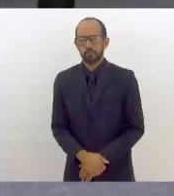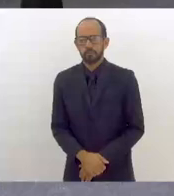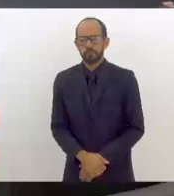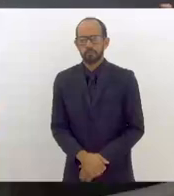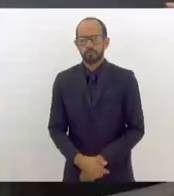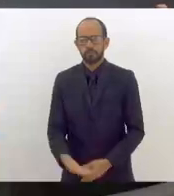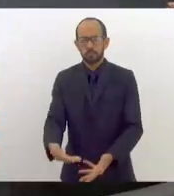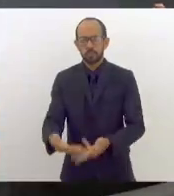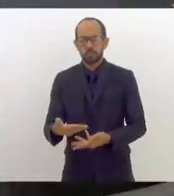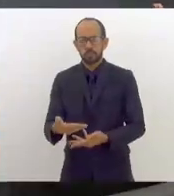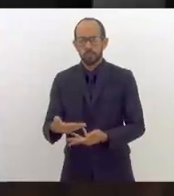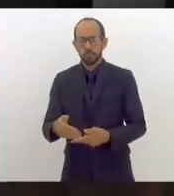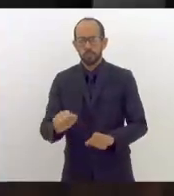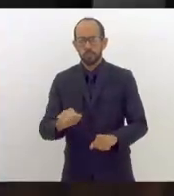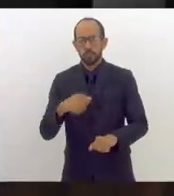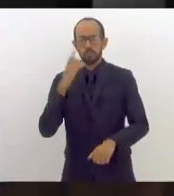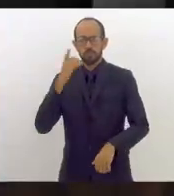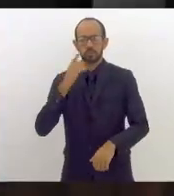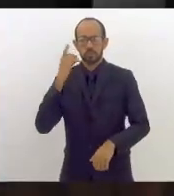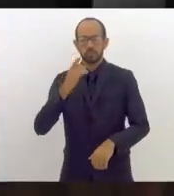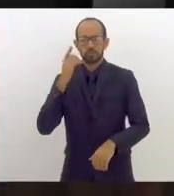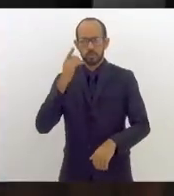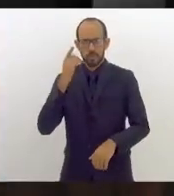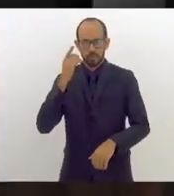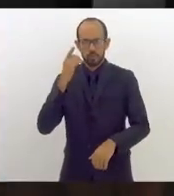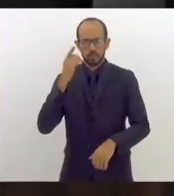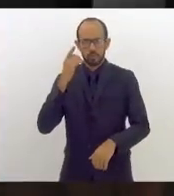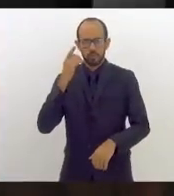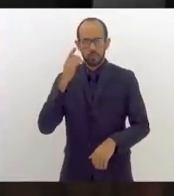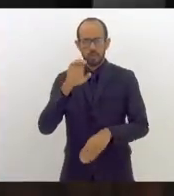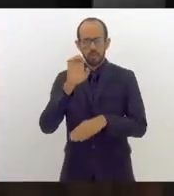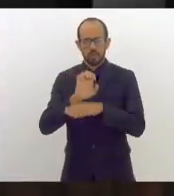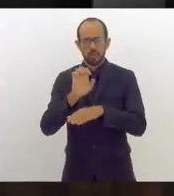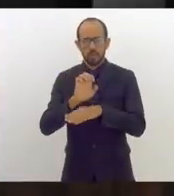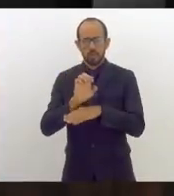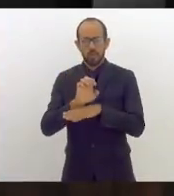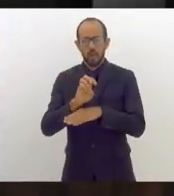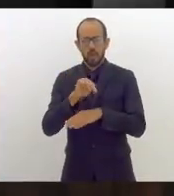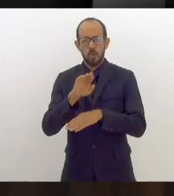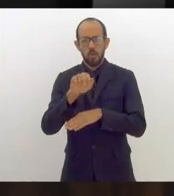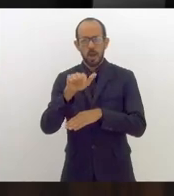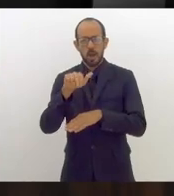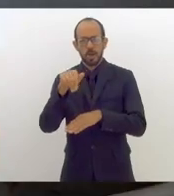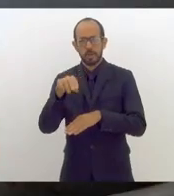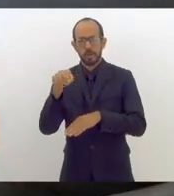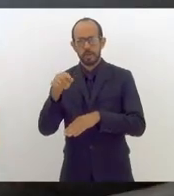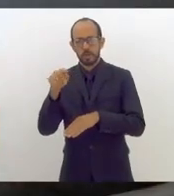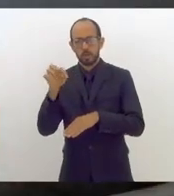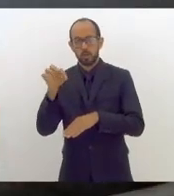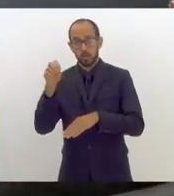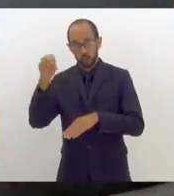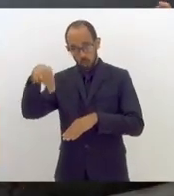Convido os deputados o deputado estadual Wellington José